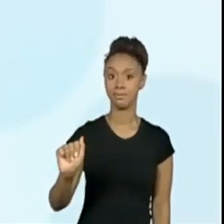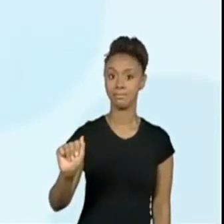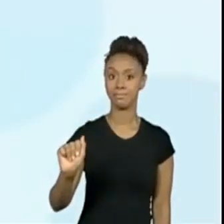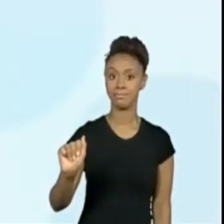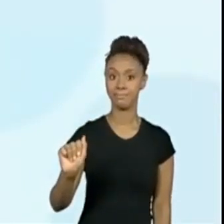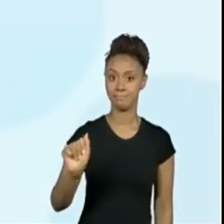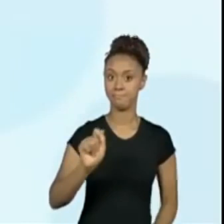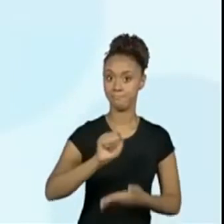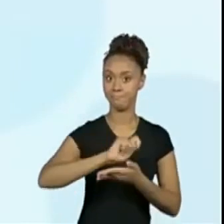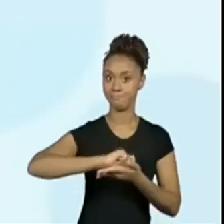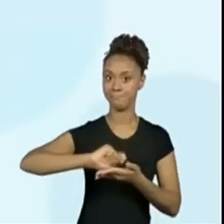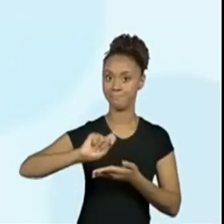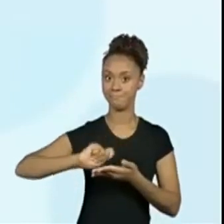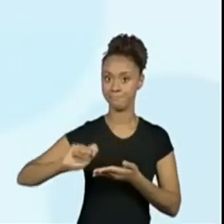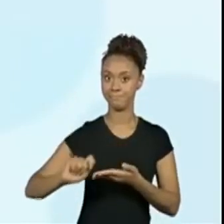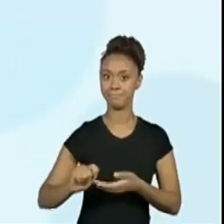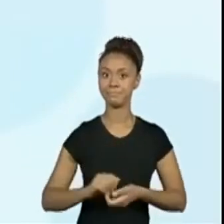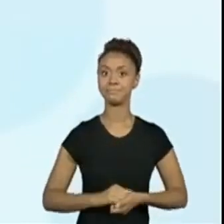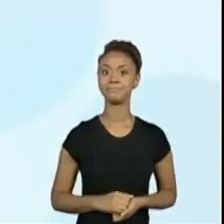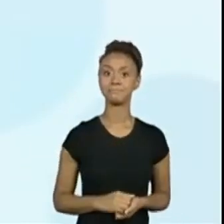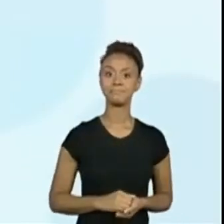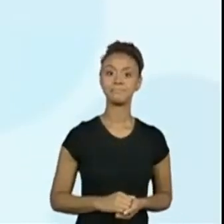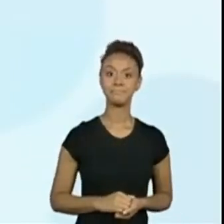Bola. Bola.